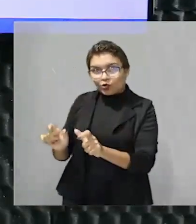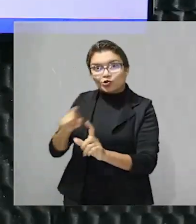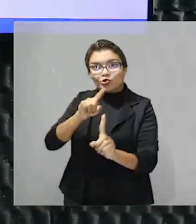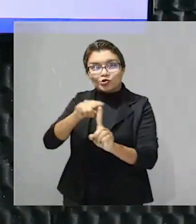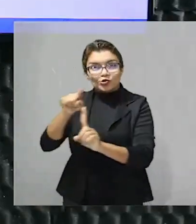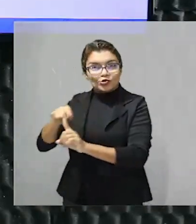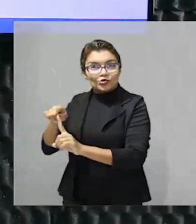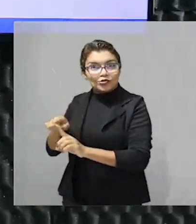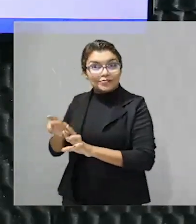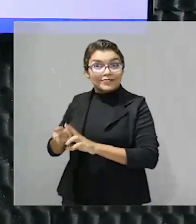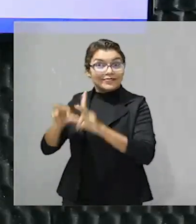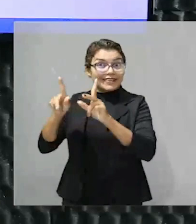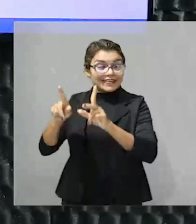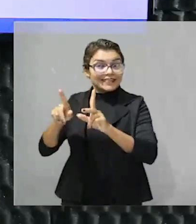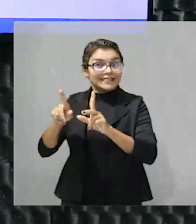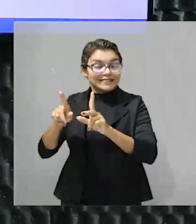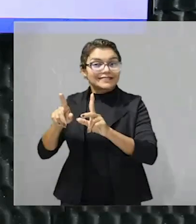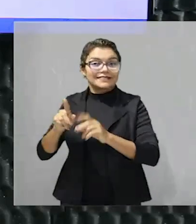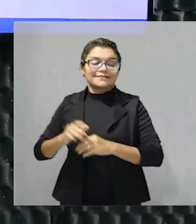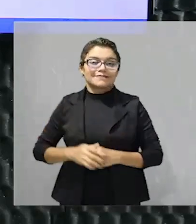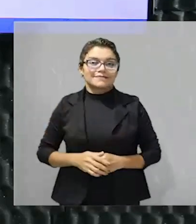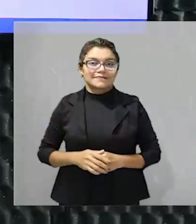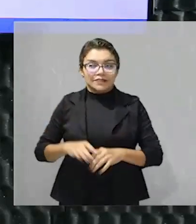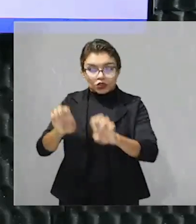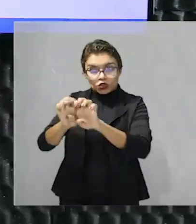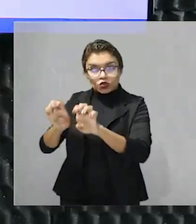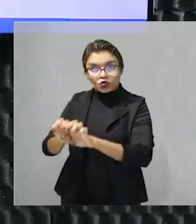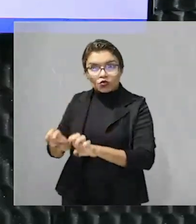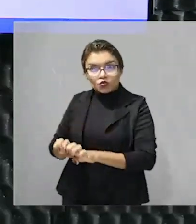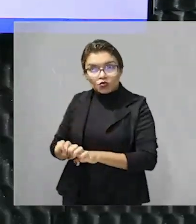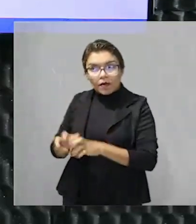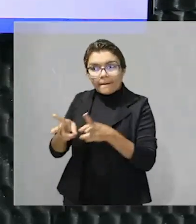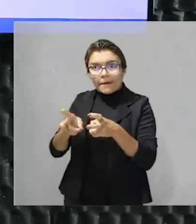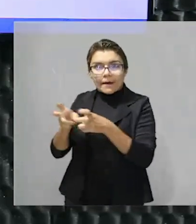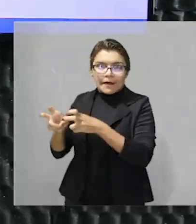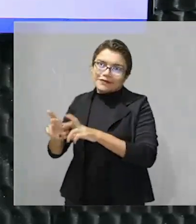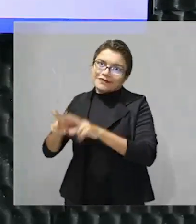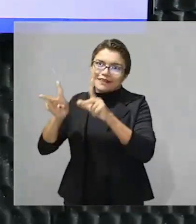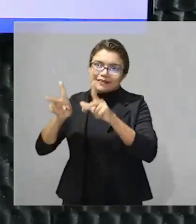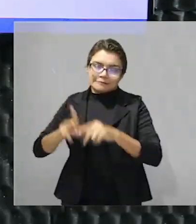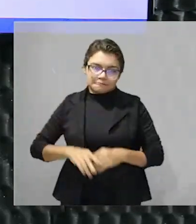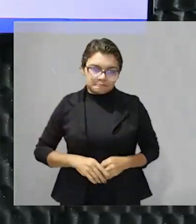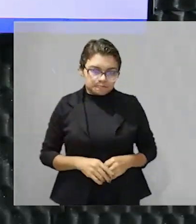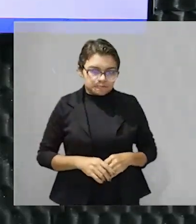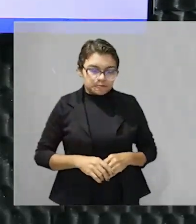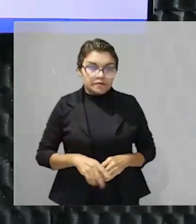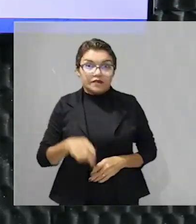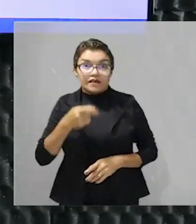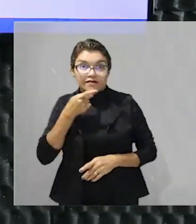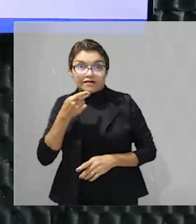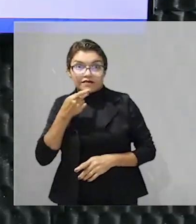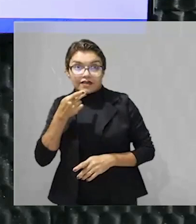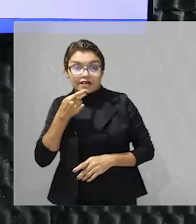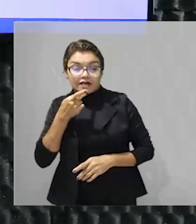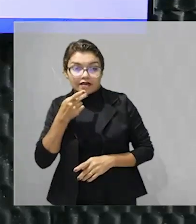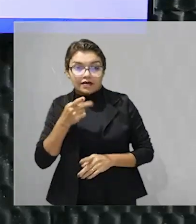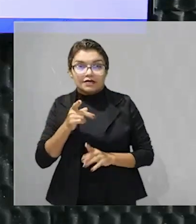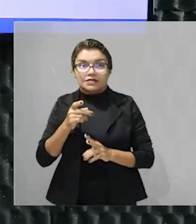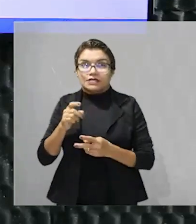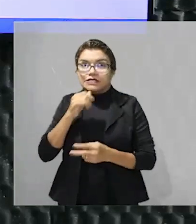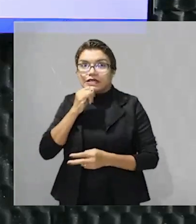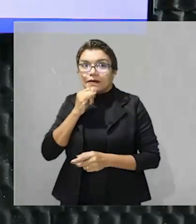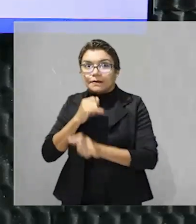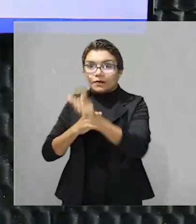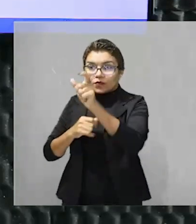duas personalidades diferentes, construções de aparência diferente. A fala desse aqui,